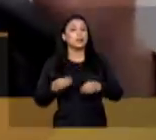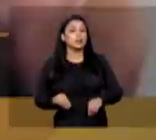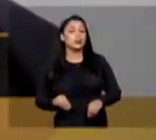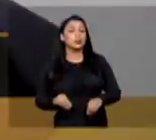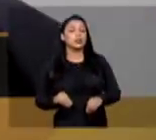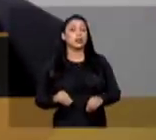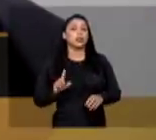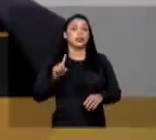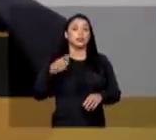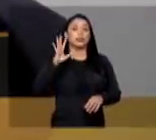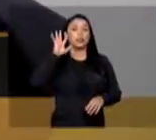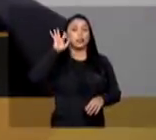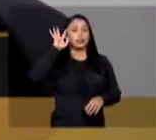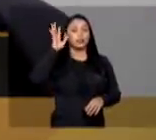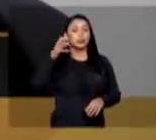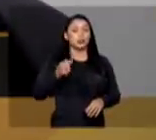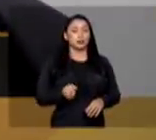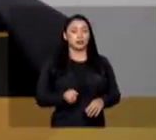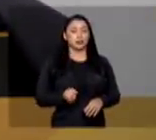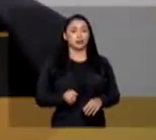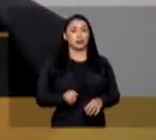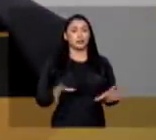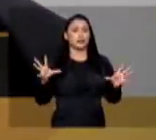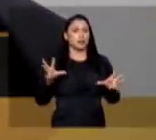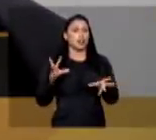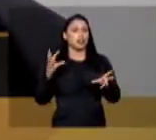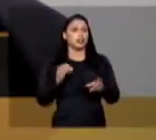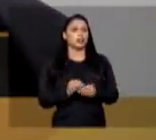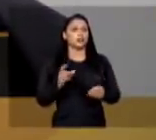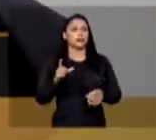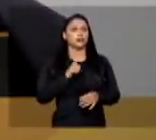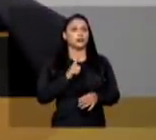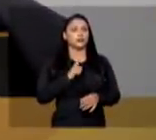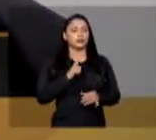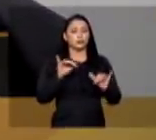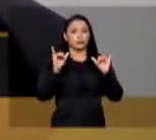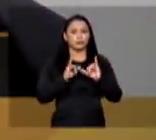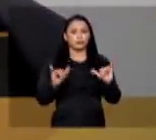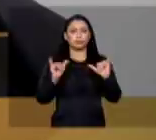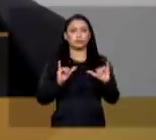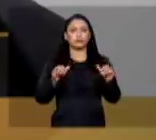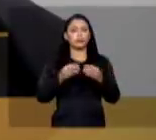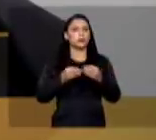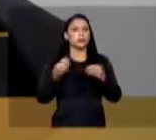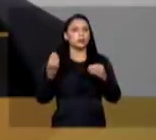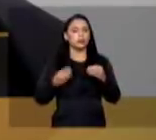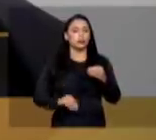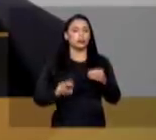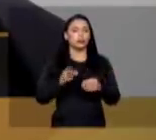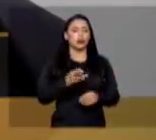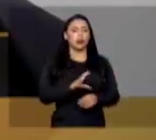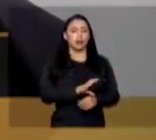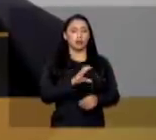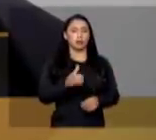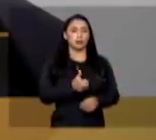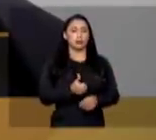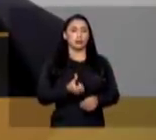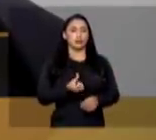declarada ao final da decisão agravada. Em síntese, sustentam que a declaração de prejudicialidade do HC